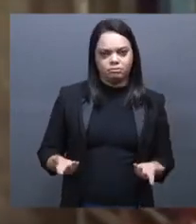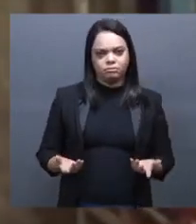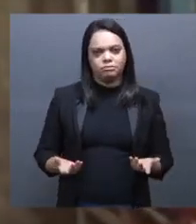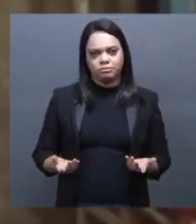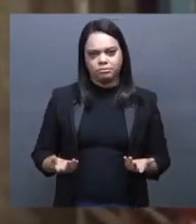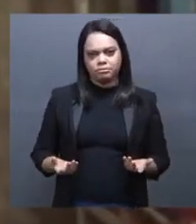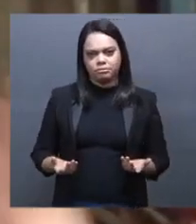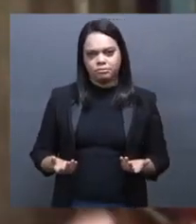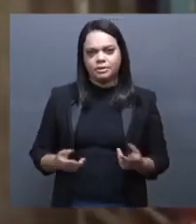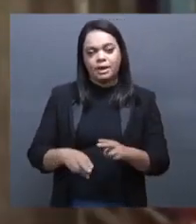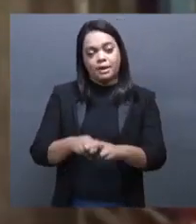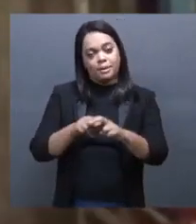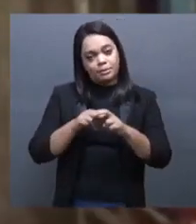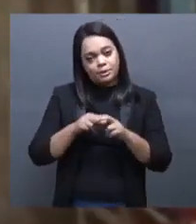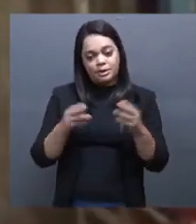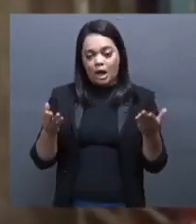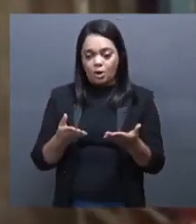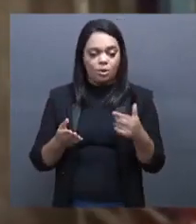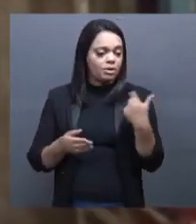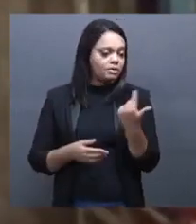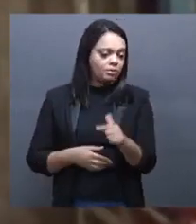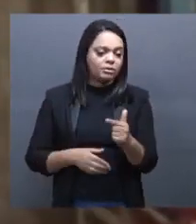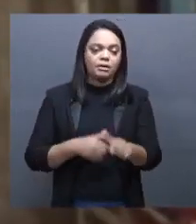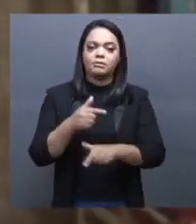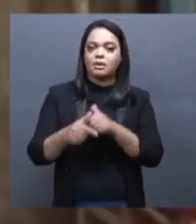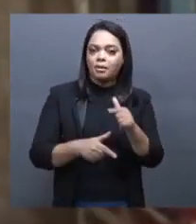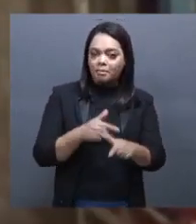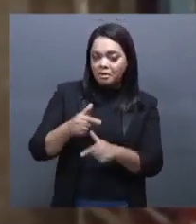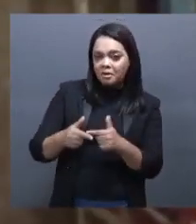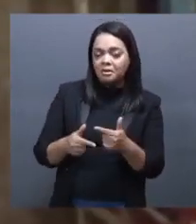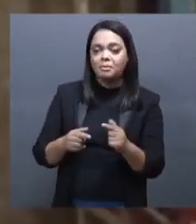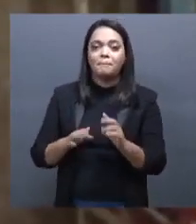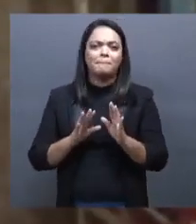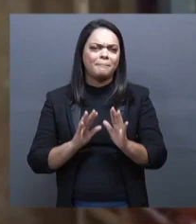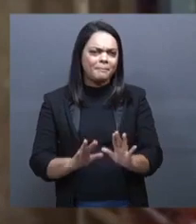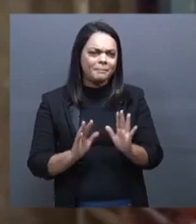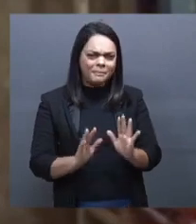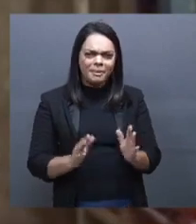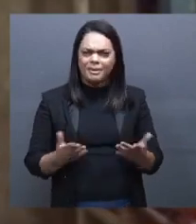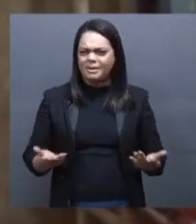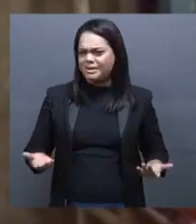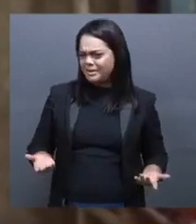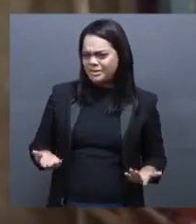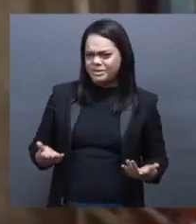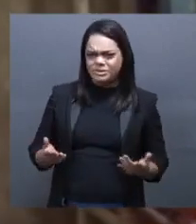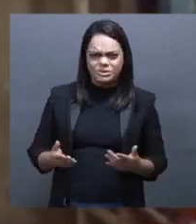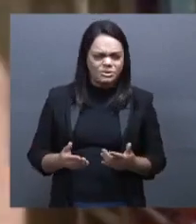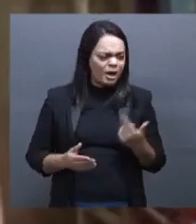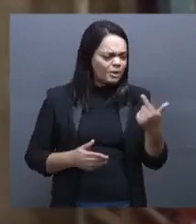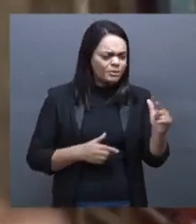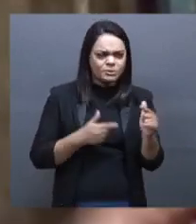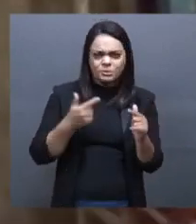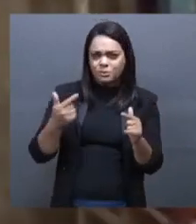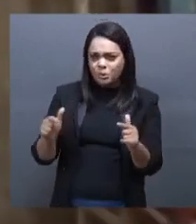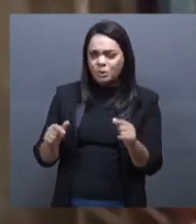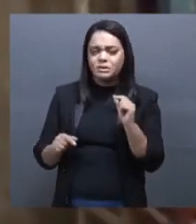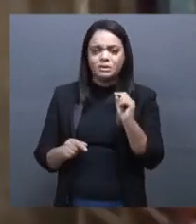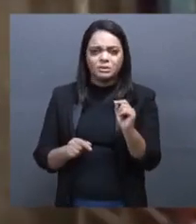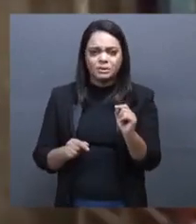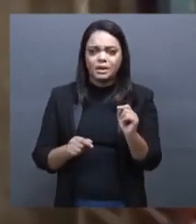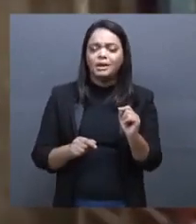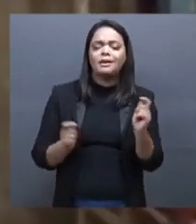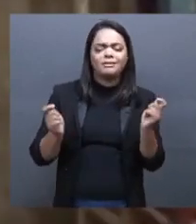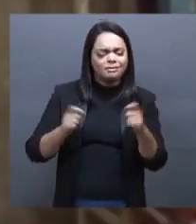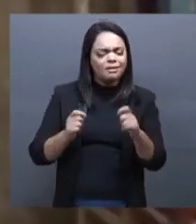em que não há trabalho e, por isso, não há produção, né? Mas todo o resto resto, todo o resto, é passível de